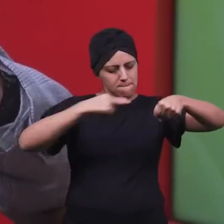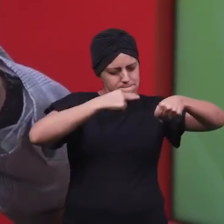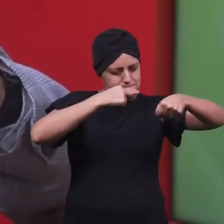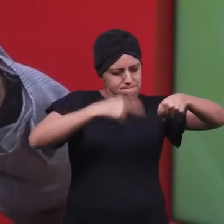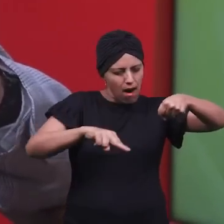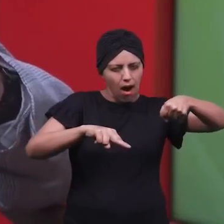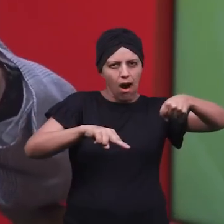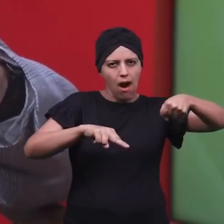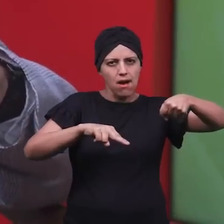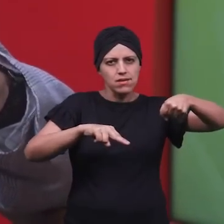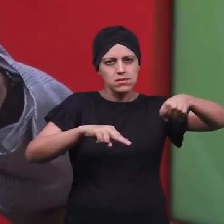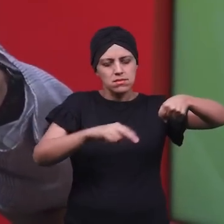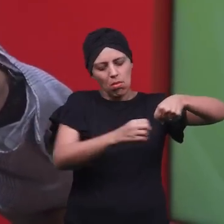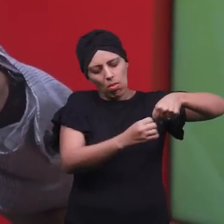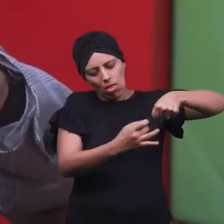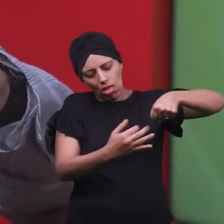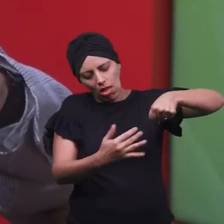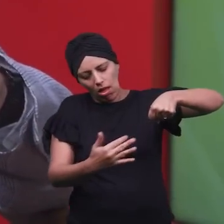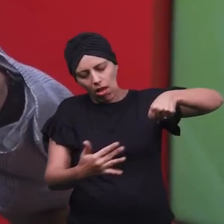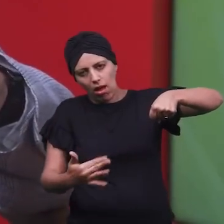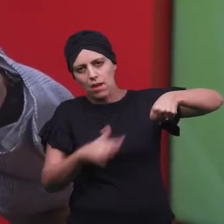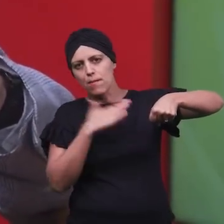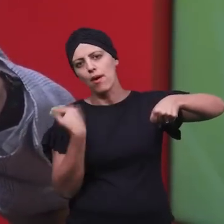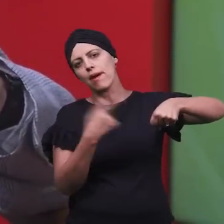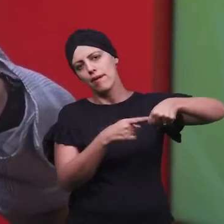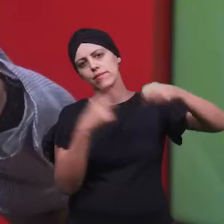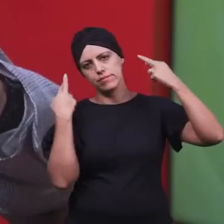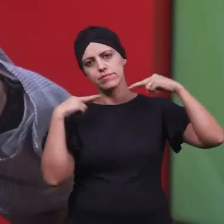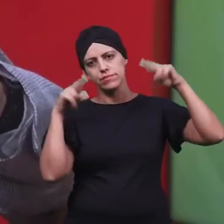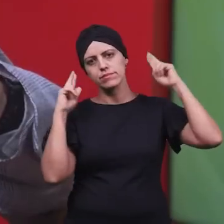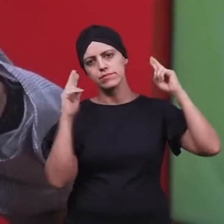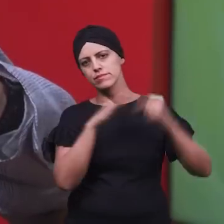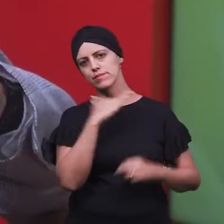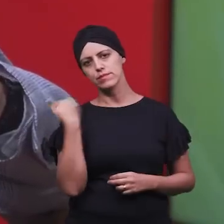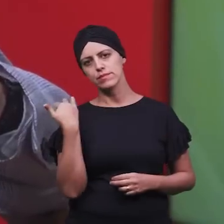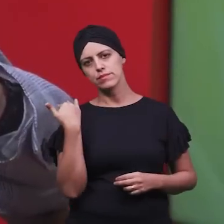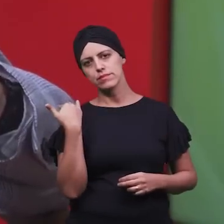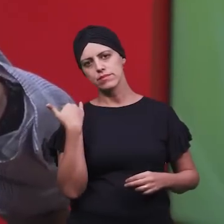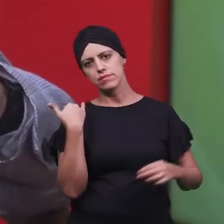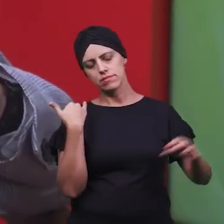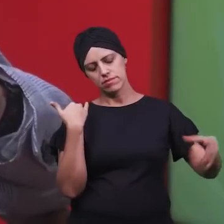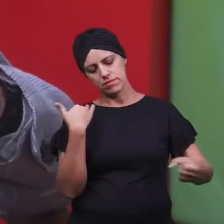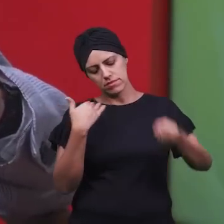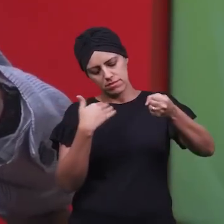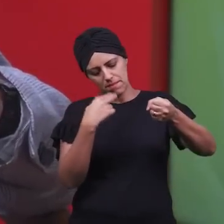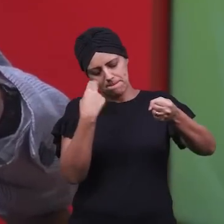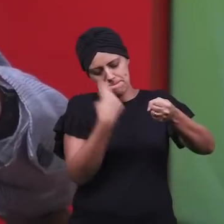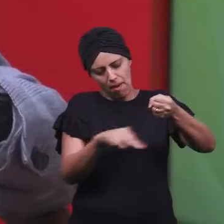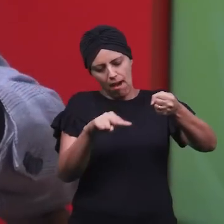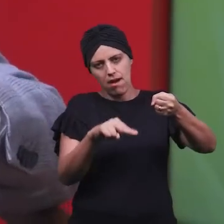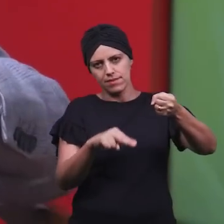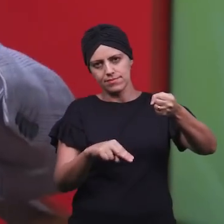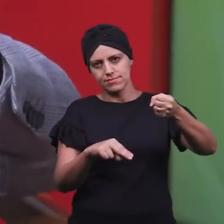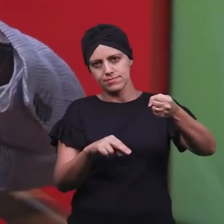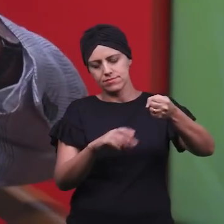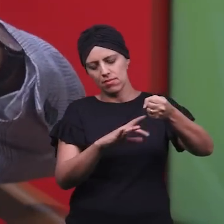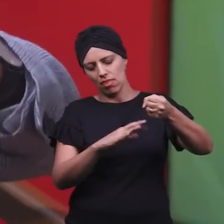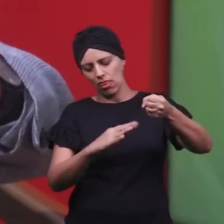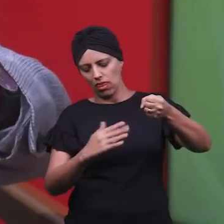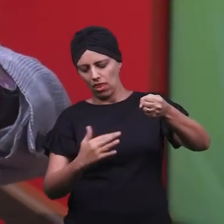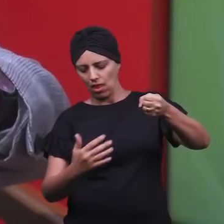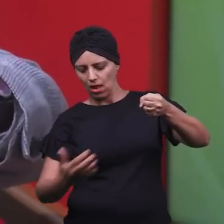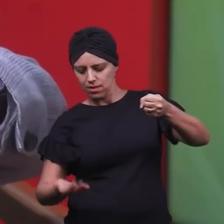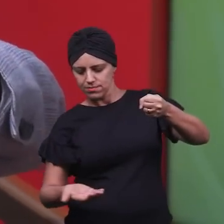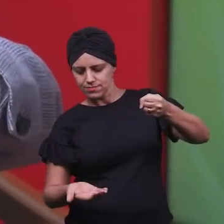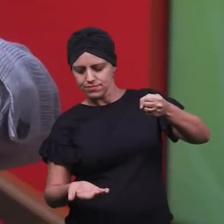do cordeirinho nos umbrais e da verga, ele teve que morrer. Isso. Certo? Né? E depois,